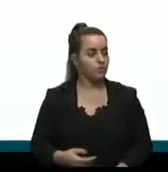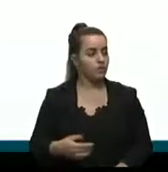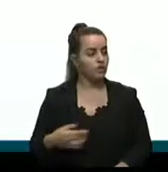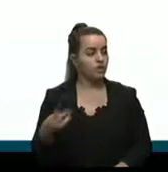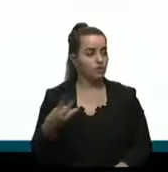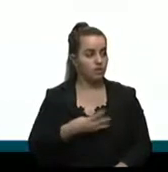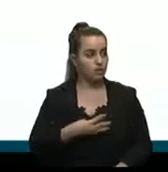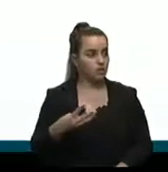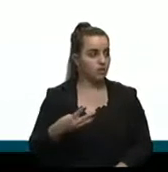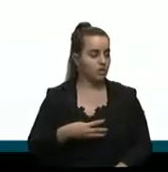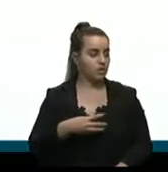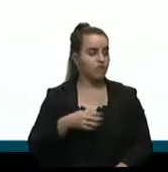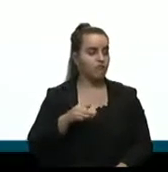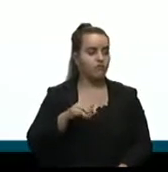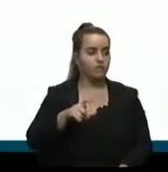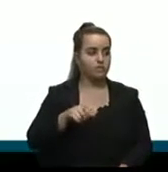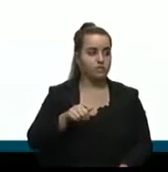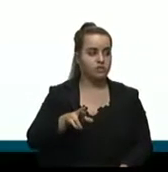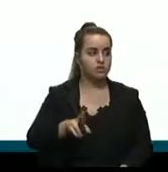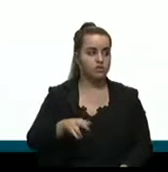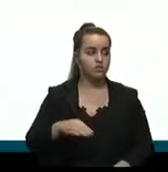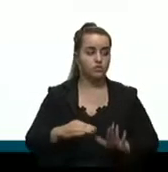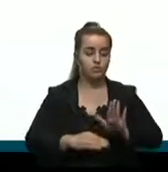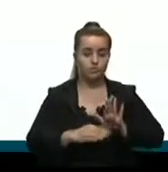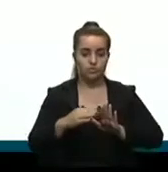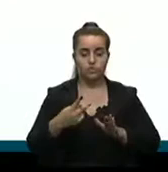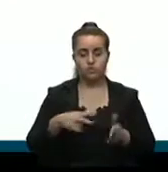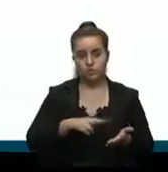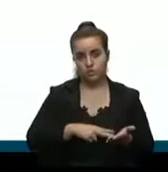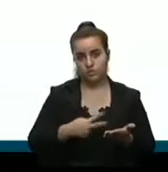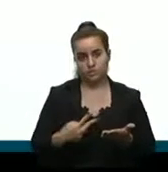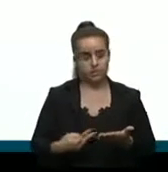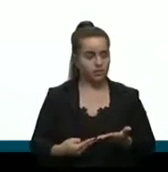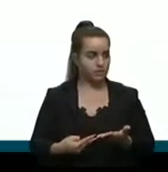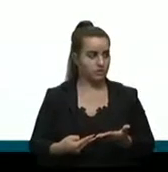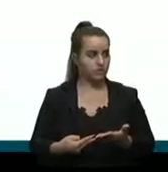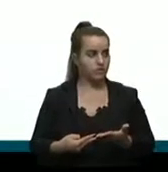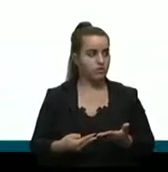Passo 3. Fixar o nível de